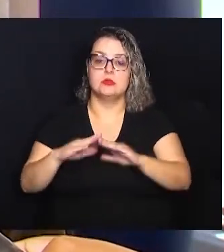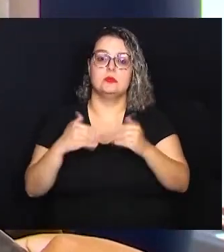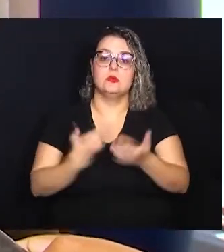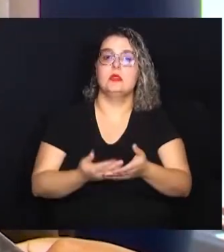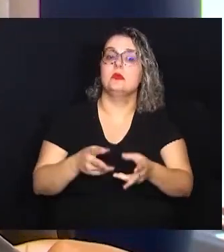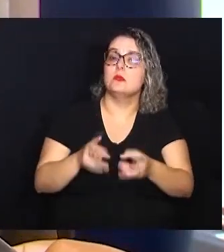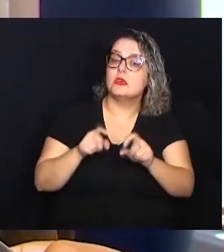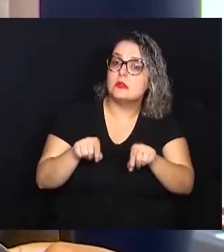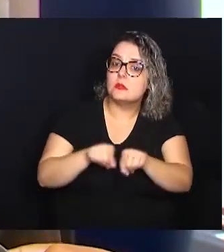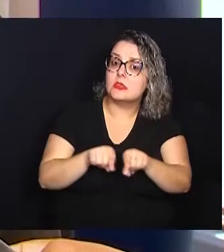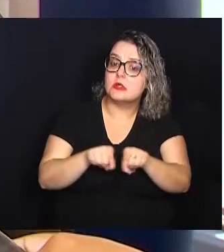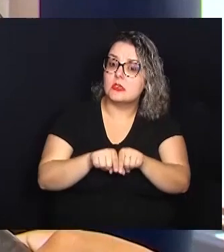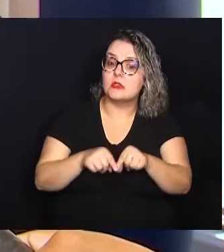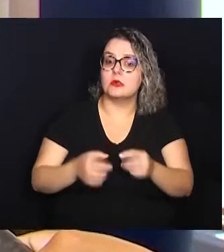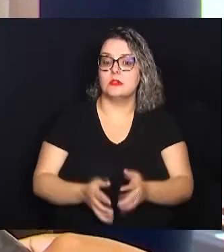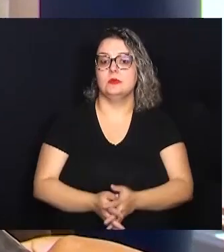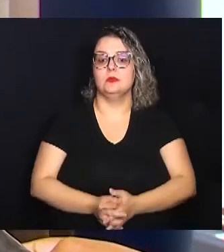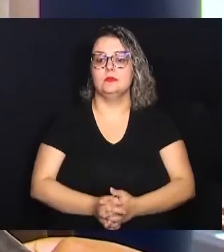também